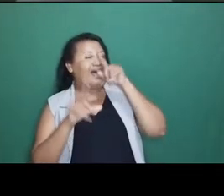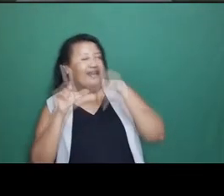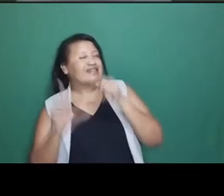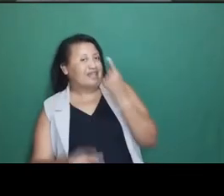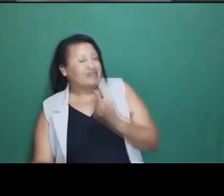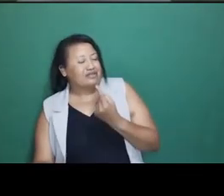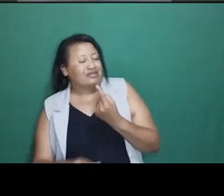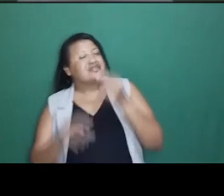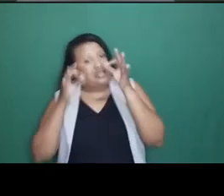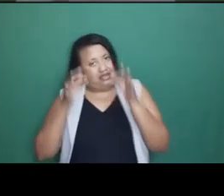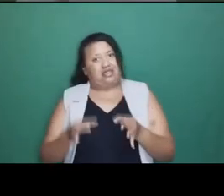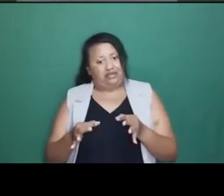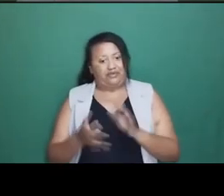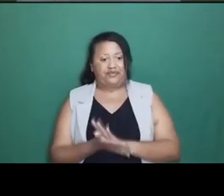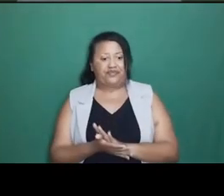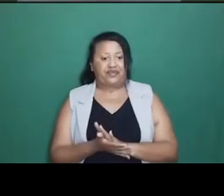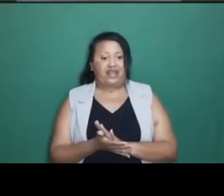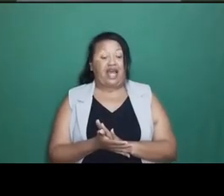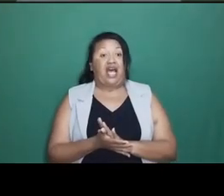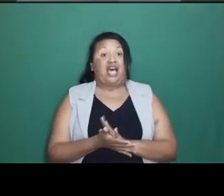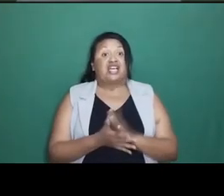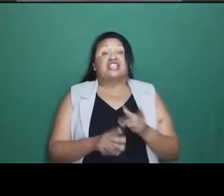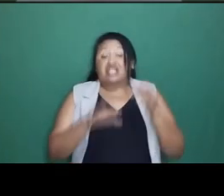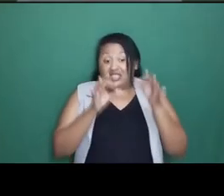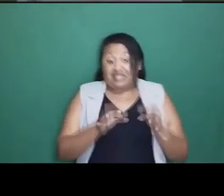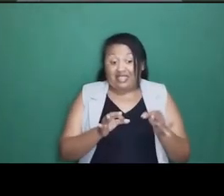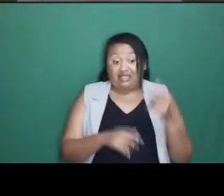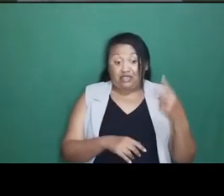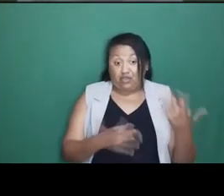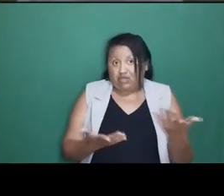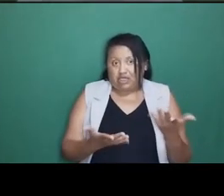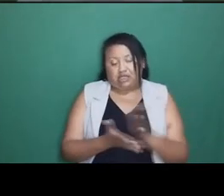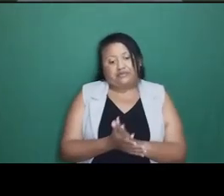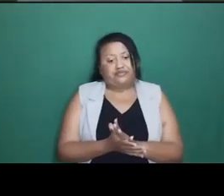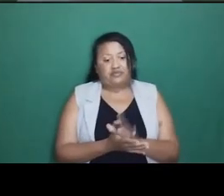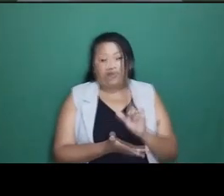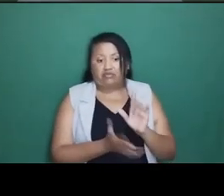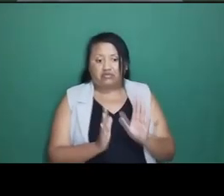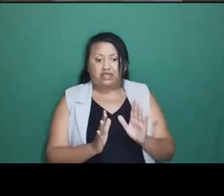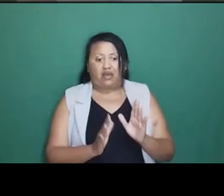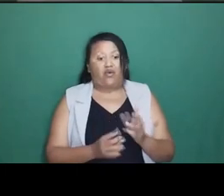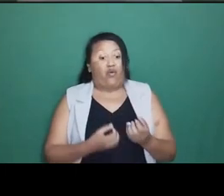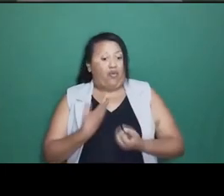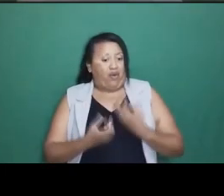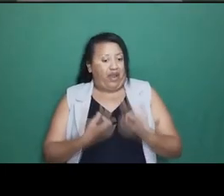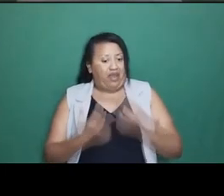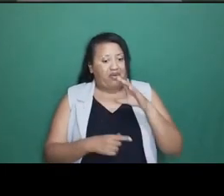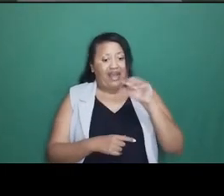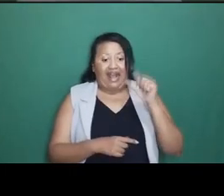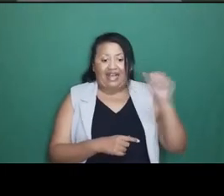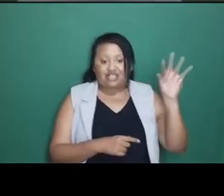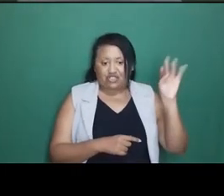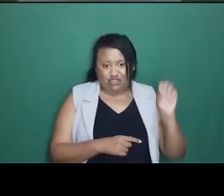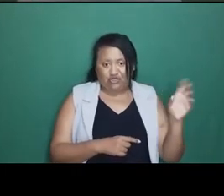correto a afirmativa 2 traz que no poema de Castro Alves os desgraçados